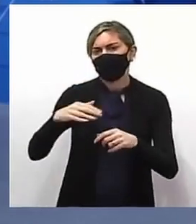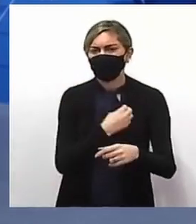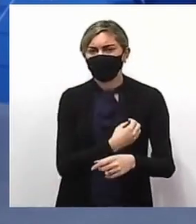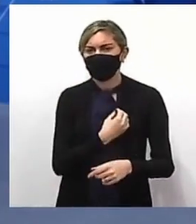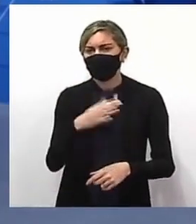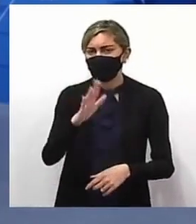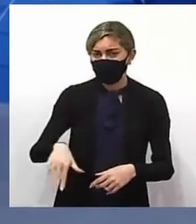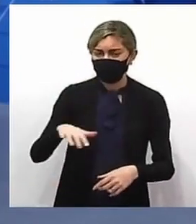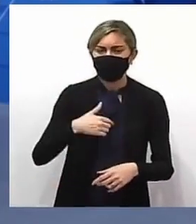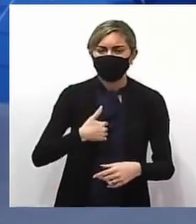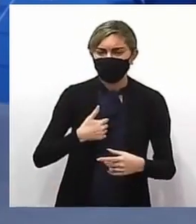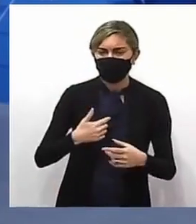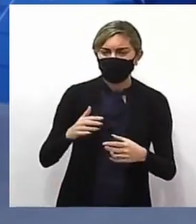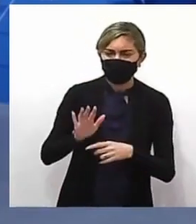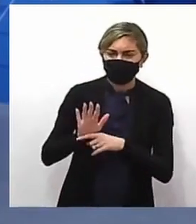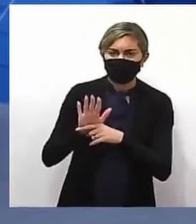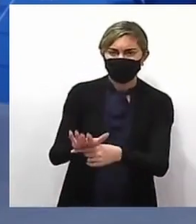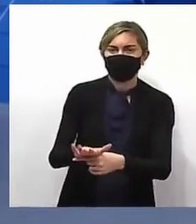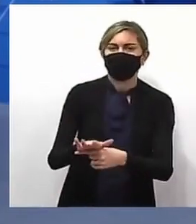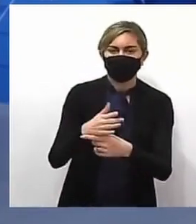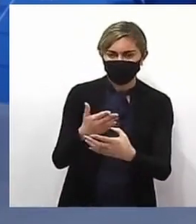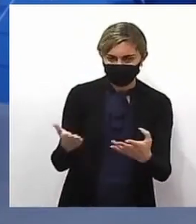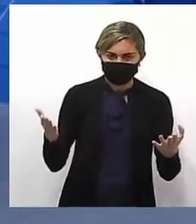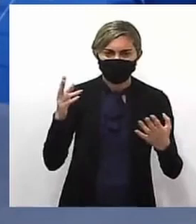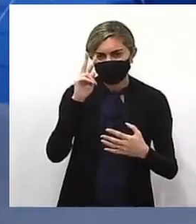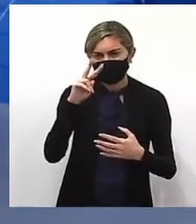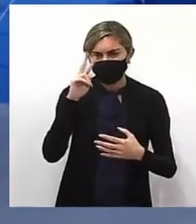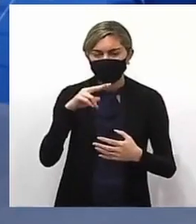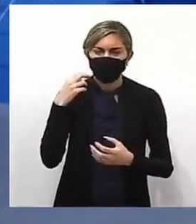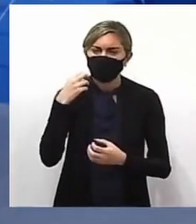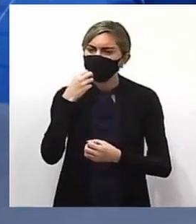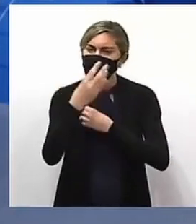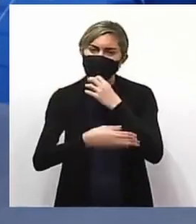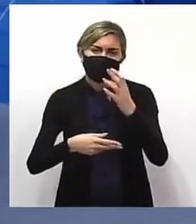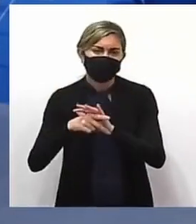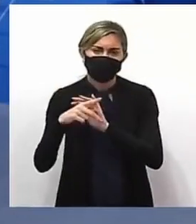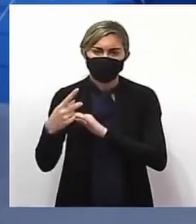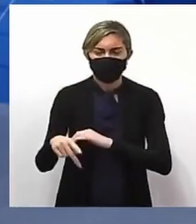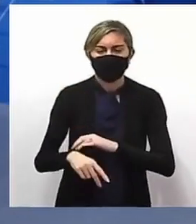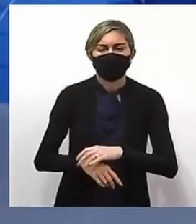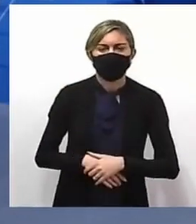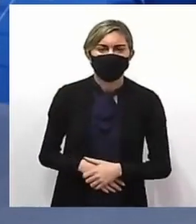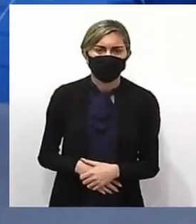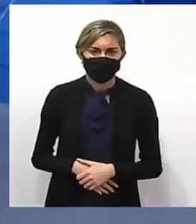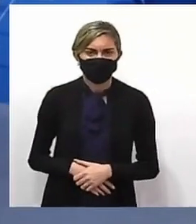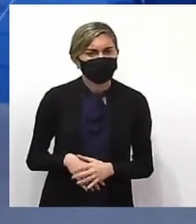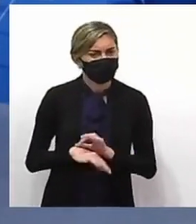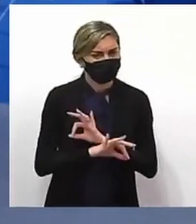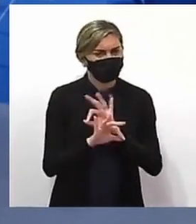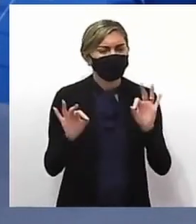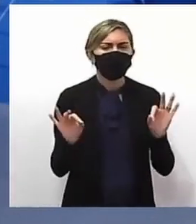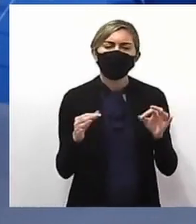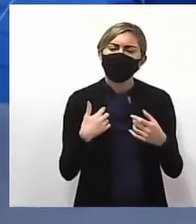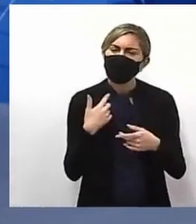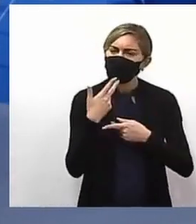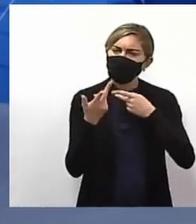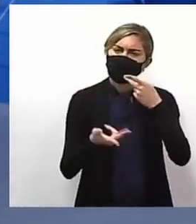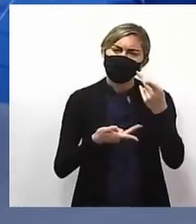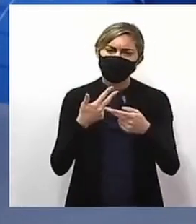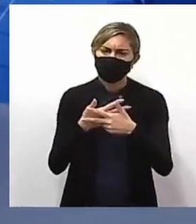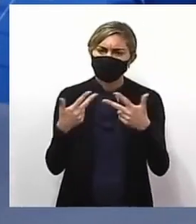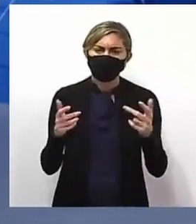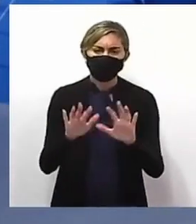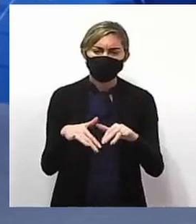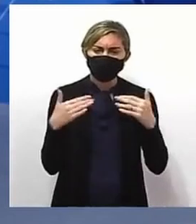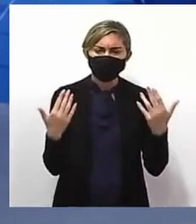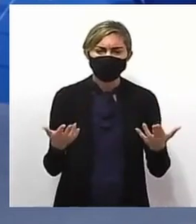sinto que eu sou um fio condutor apenas dessas histórias, porque a narrativa já está ali, é delas. Joia. E me fala uma coisa, quais